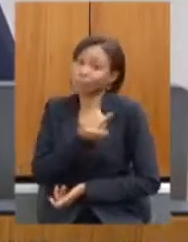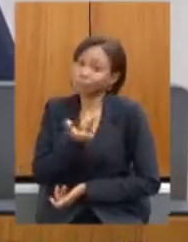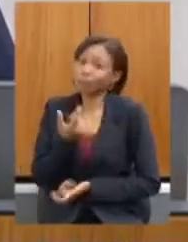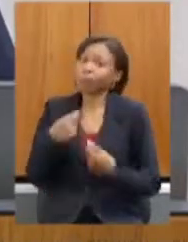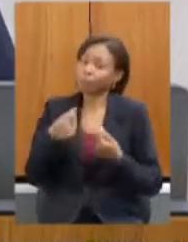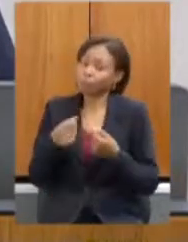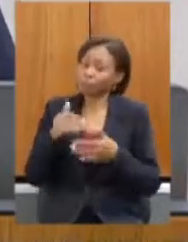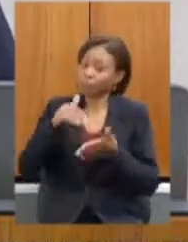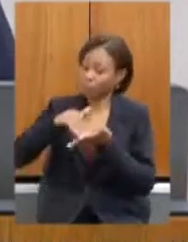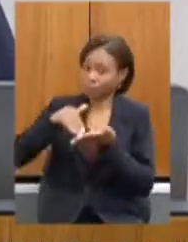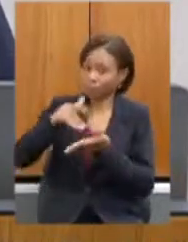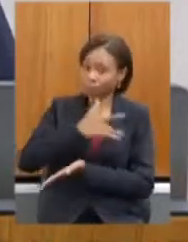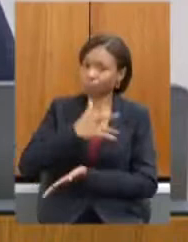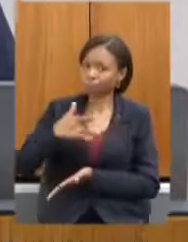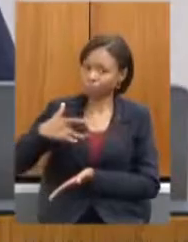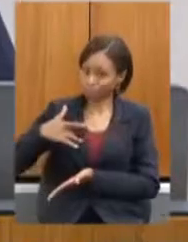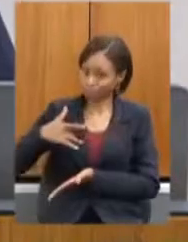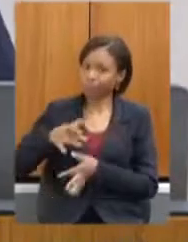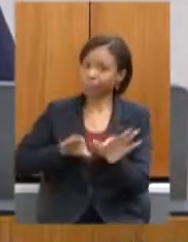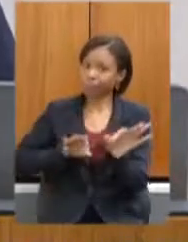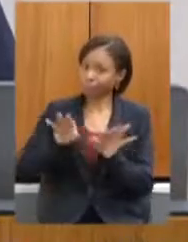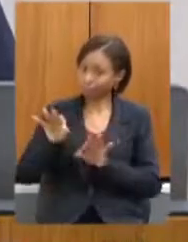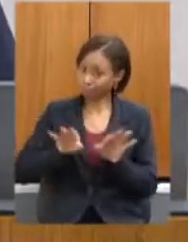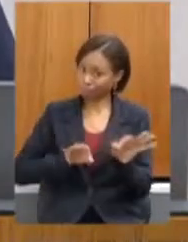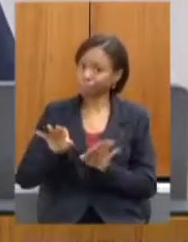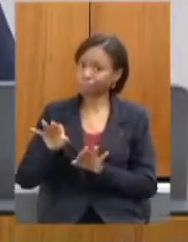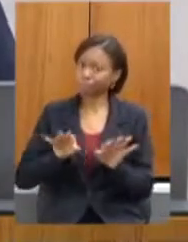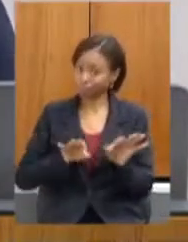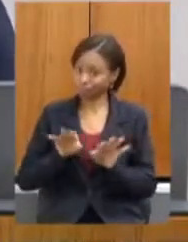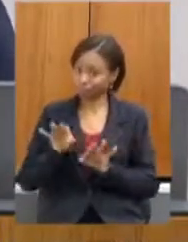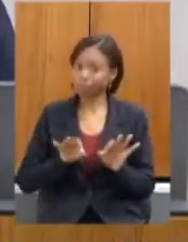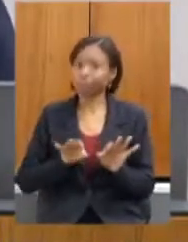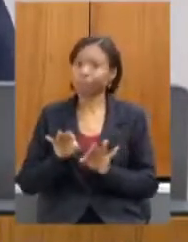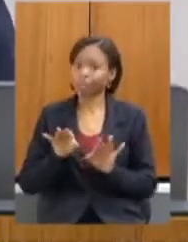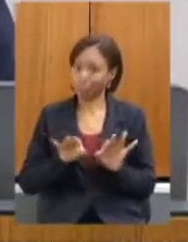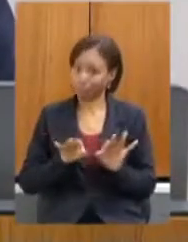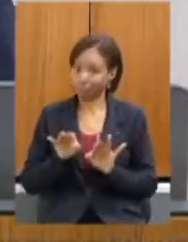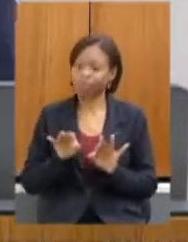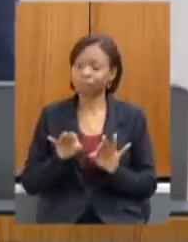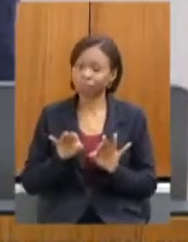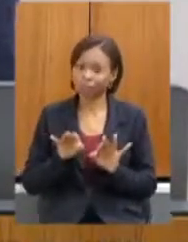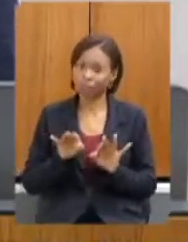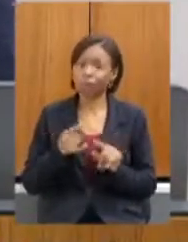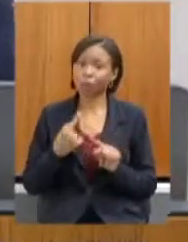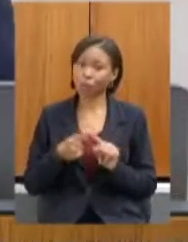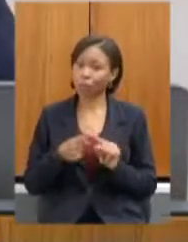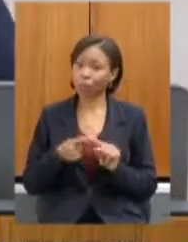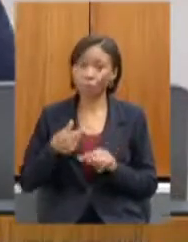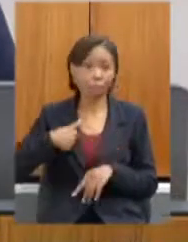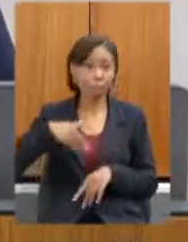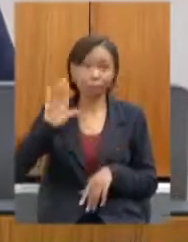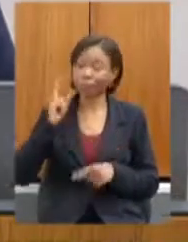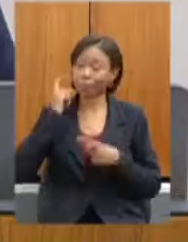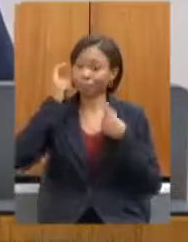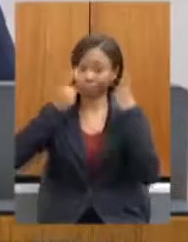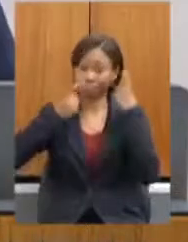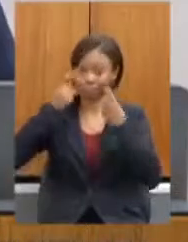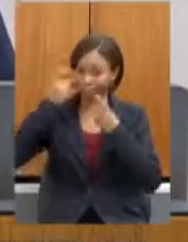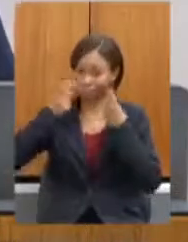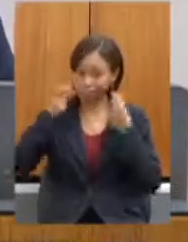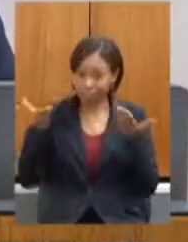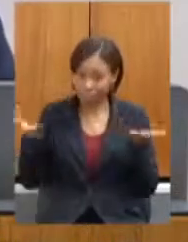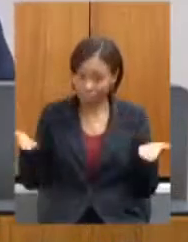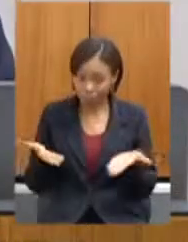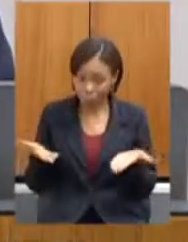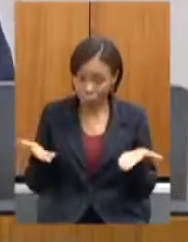secretaria já começar a se preparar para isso que acho que o maior a maior preocupação que nós vamos ter agora